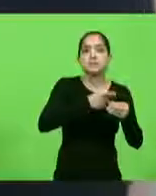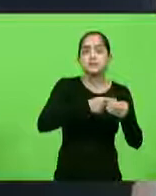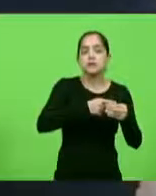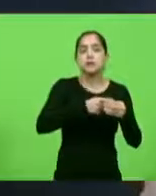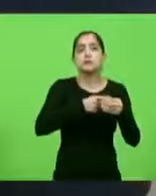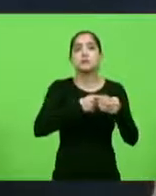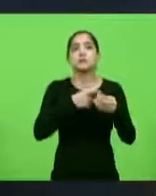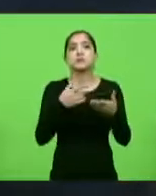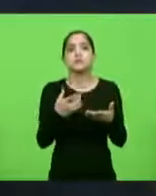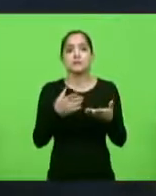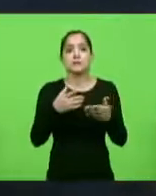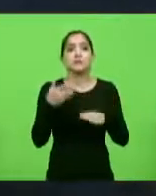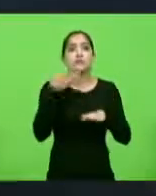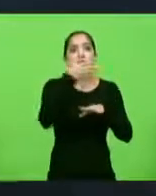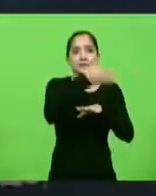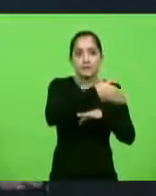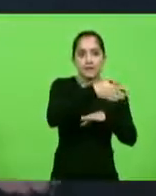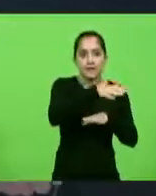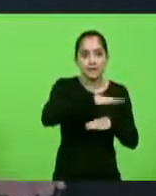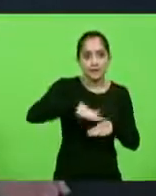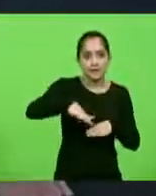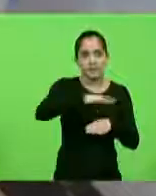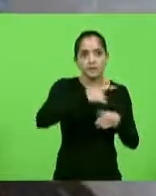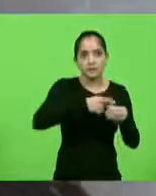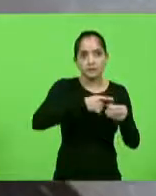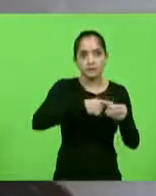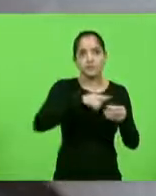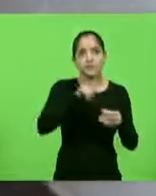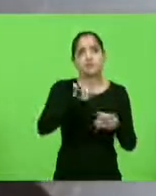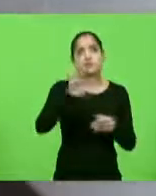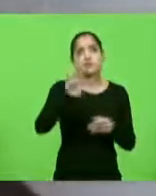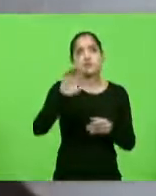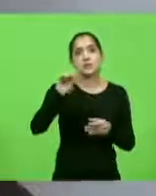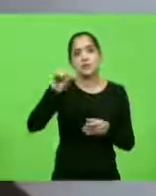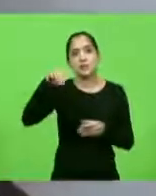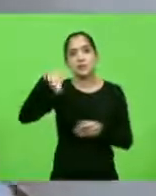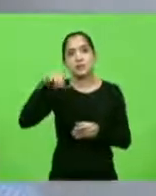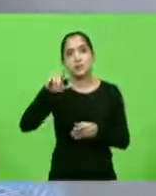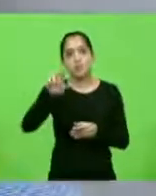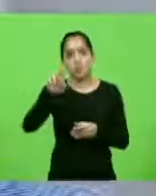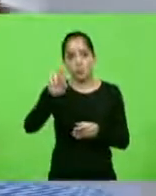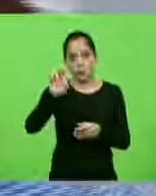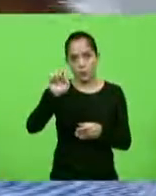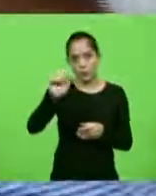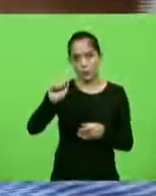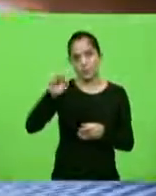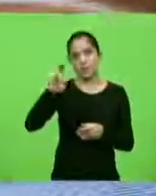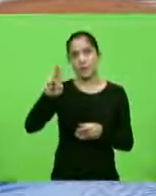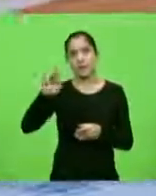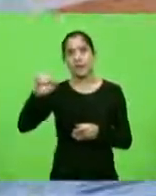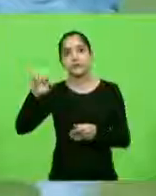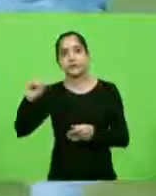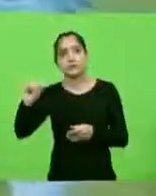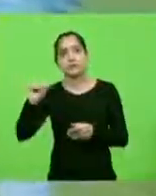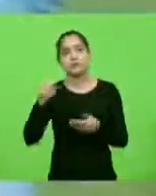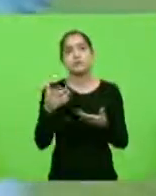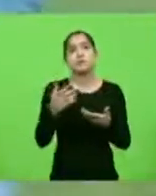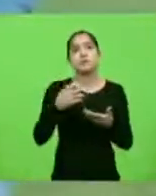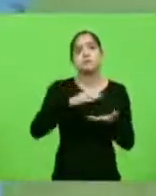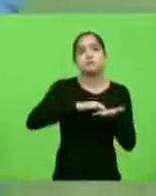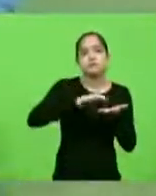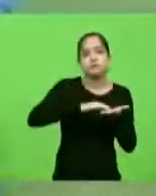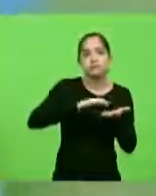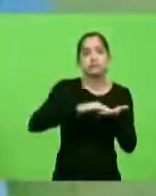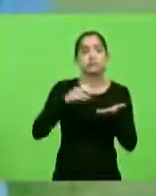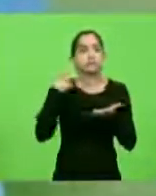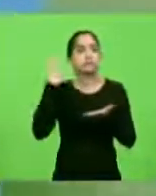até a região de Lebon Régis. Ali está o vereador André Bortolini, que junto com os prefeitos, secretários, vereadores